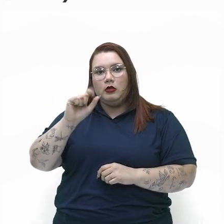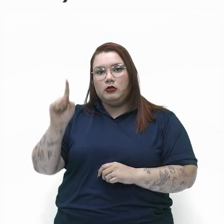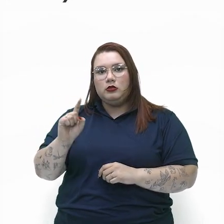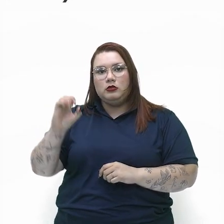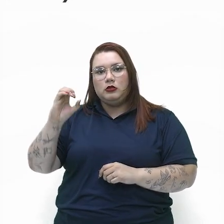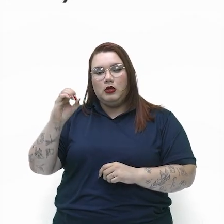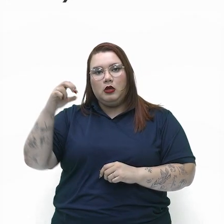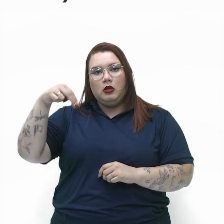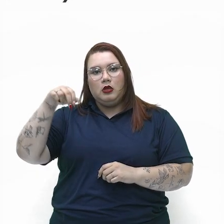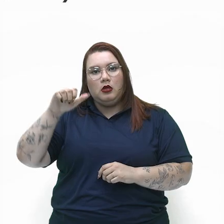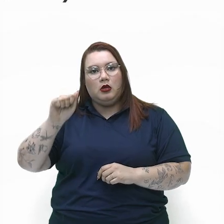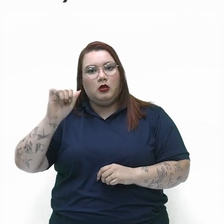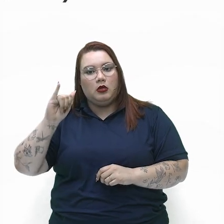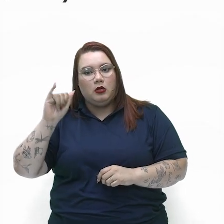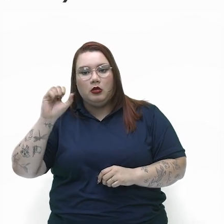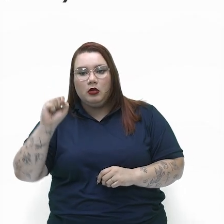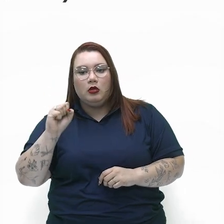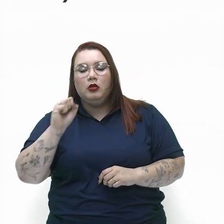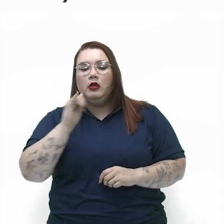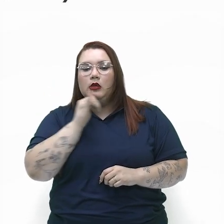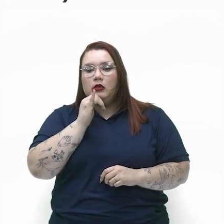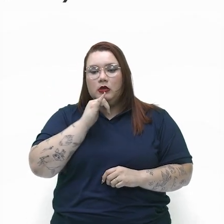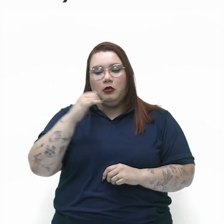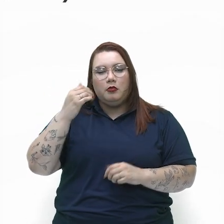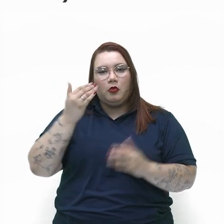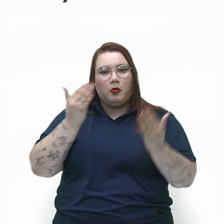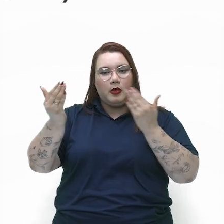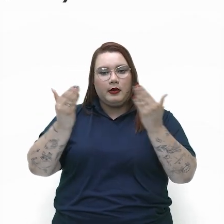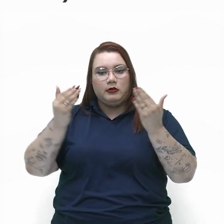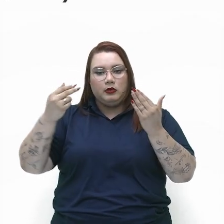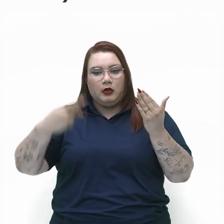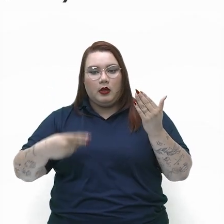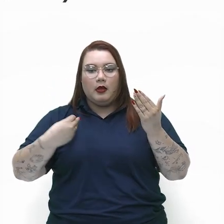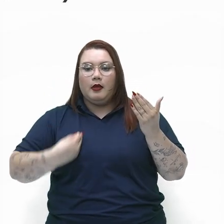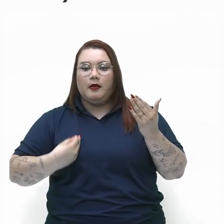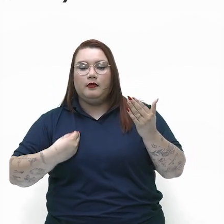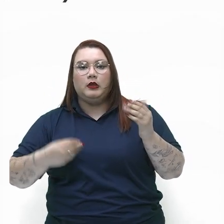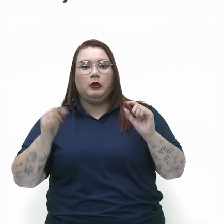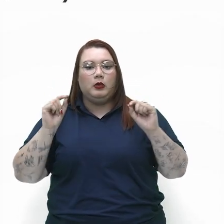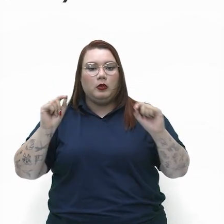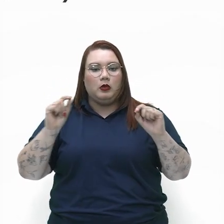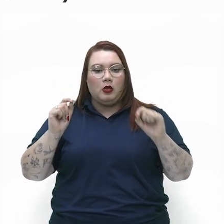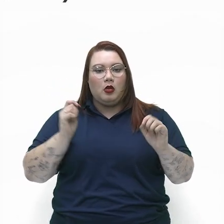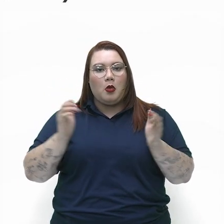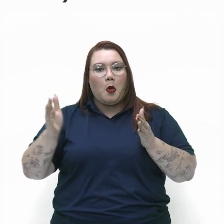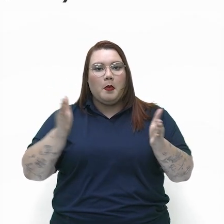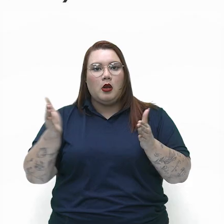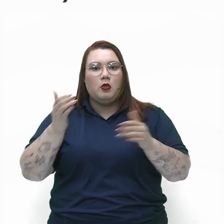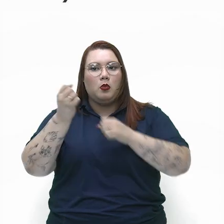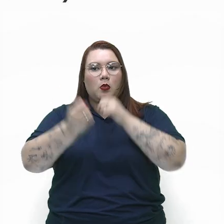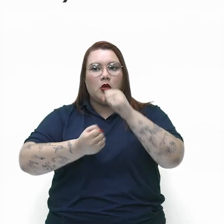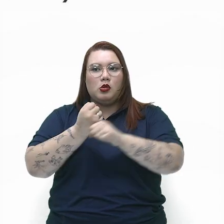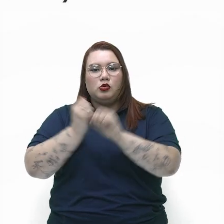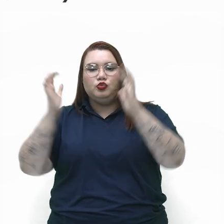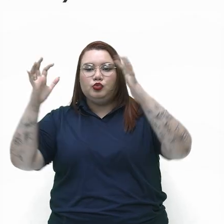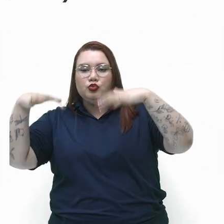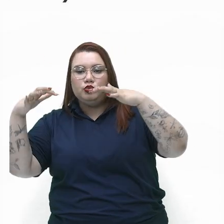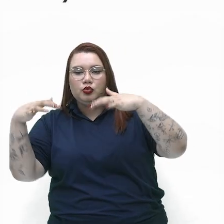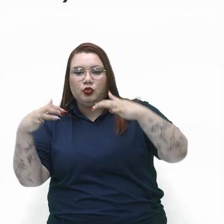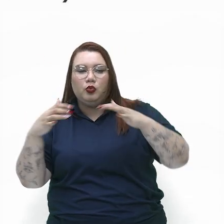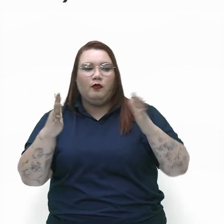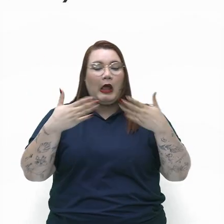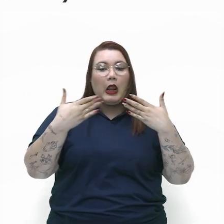é a sazonalidade? É como se fosse, por exemplo, na nossa realidade aqui, a gente observa as estações do ano, né? Isso é